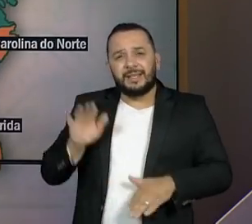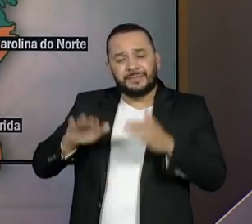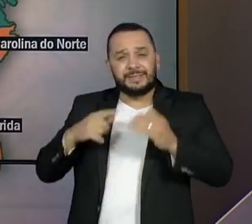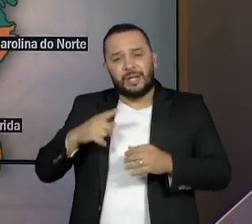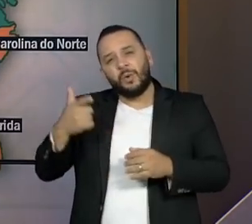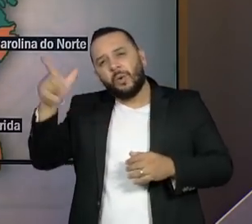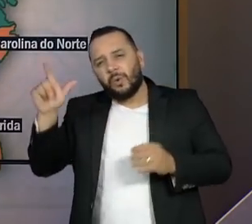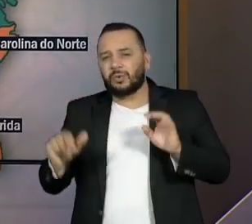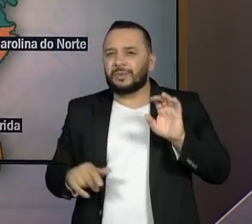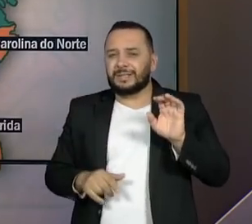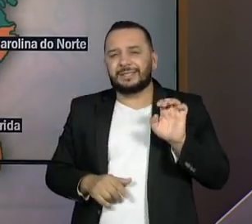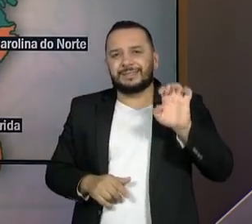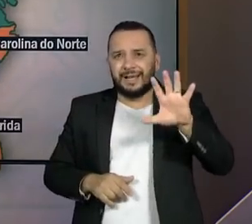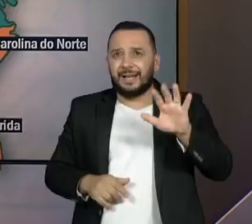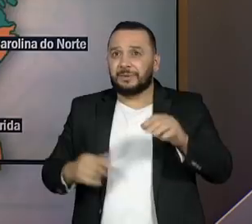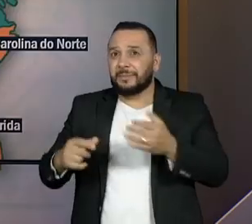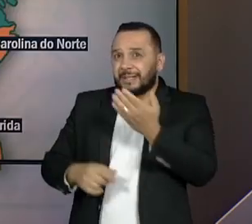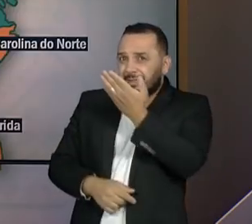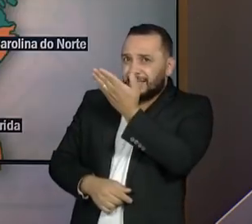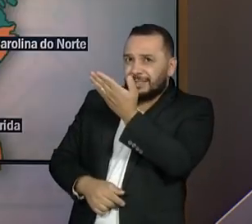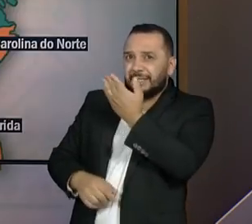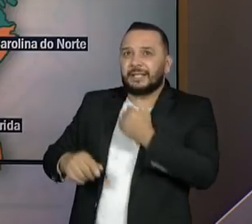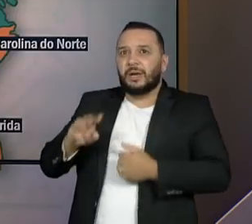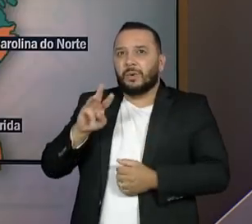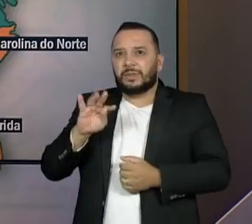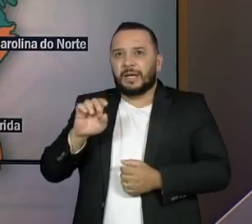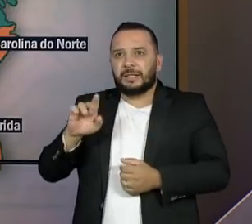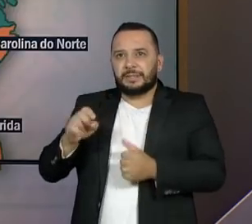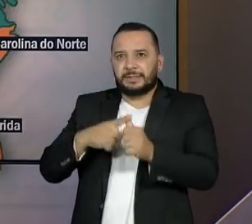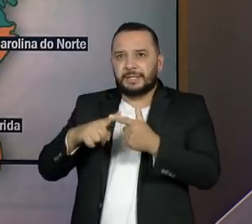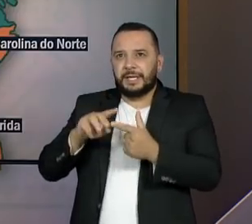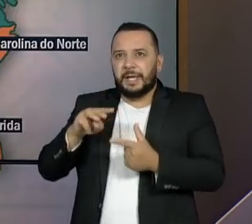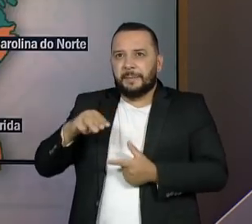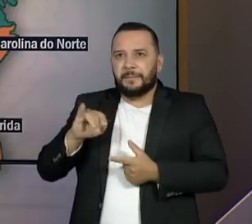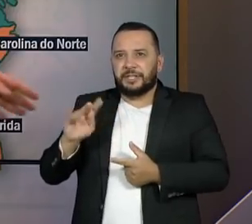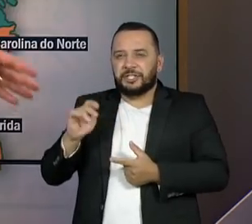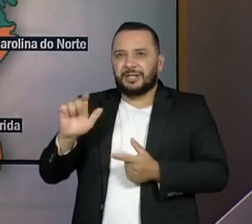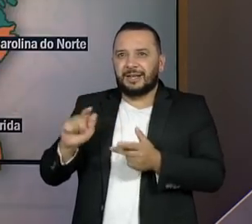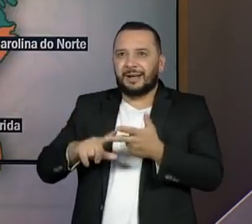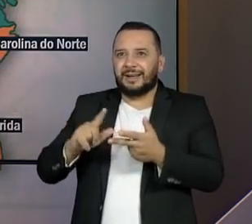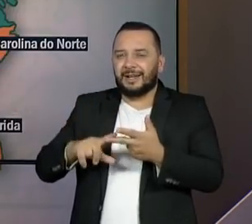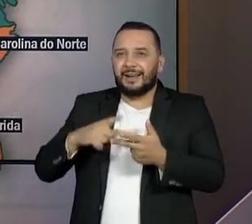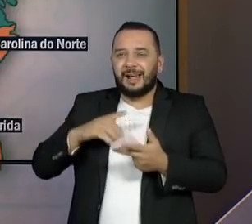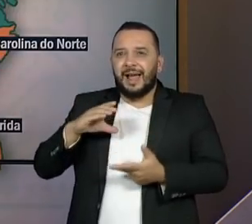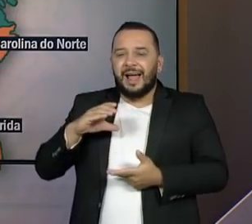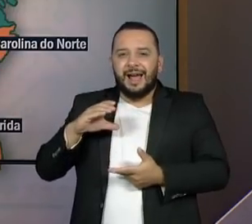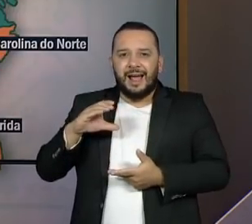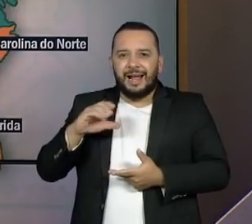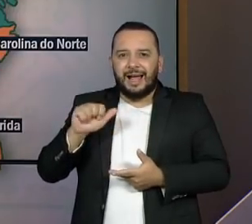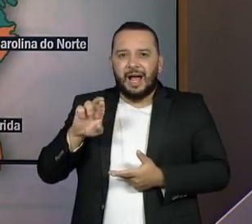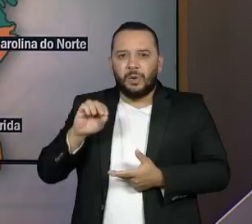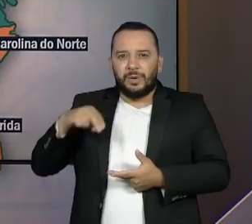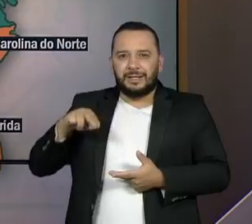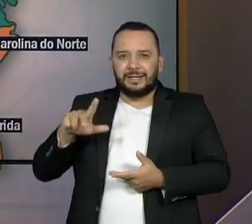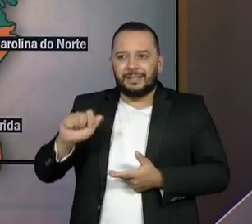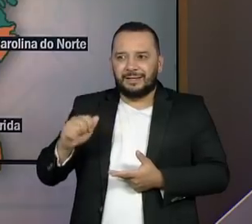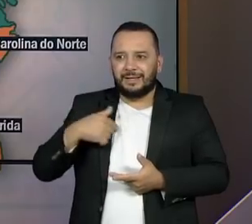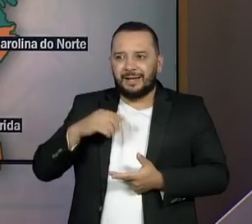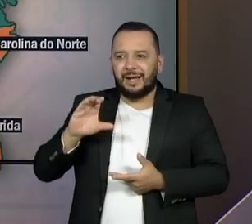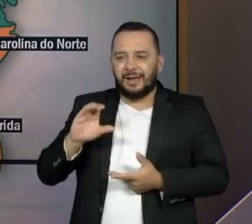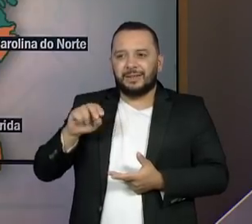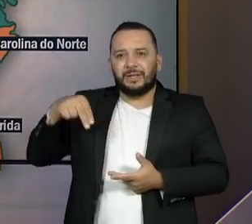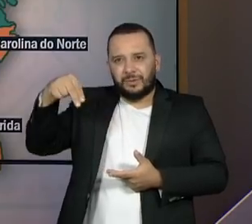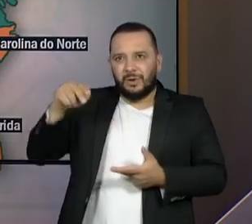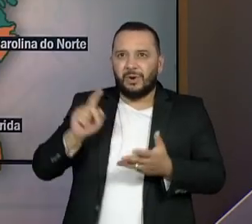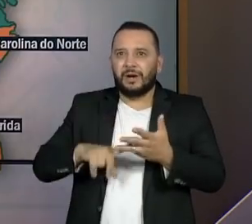mas geralmente Wisconsin, Michigan, Ohio, Pensilvânia, Carolina do Norte, Flórida, costumam decidir a eleição. São estados que